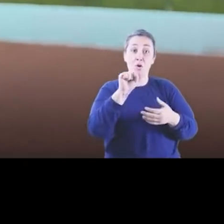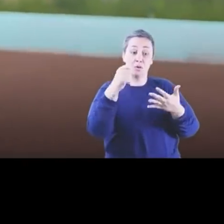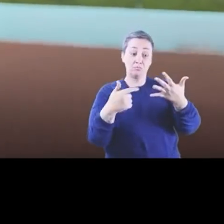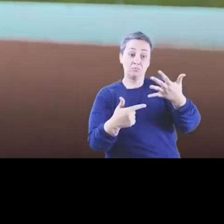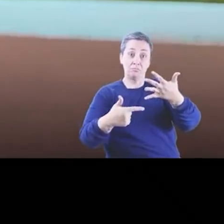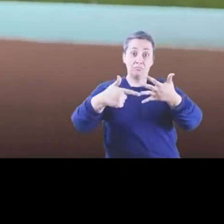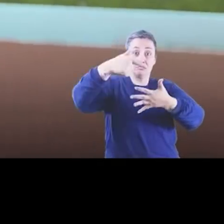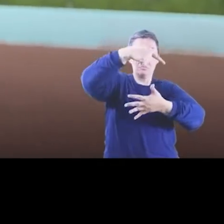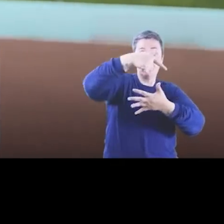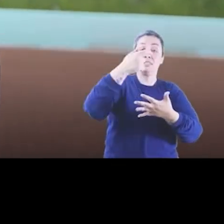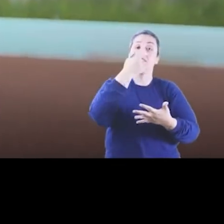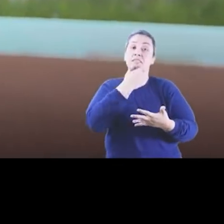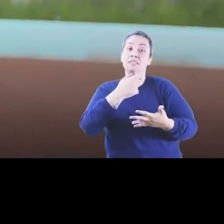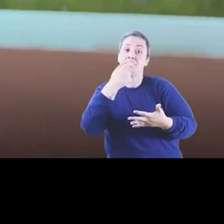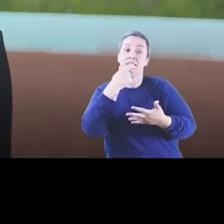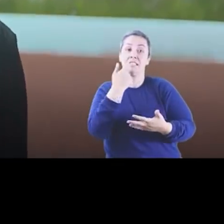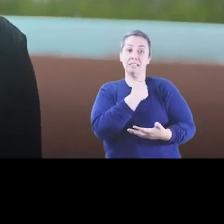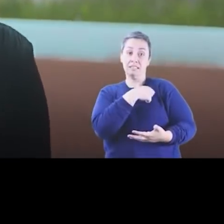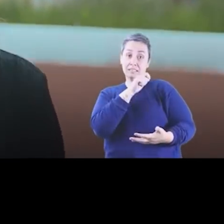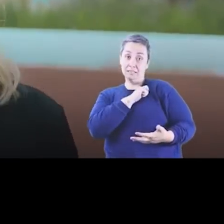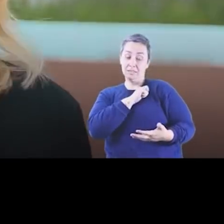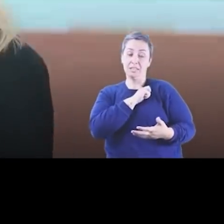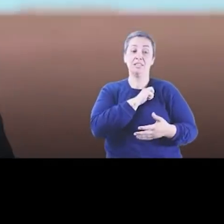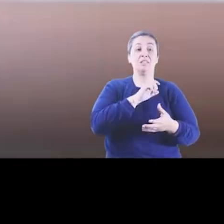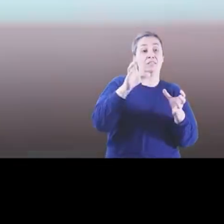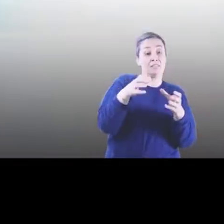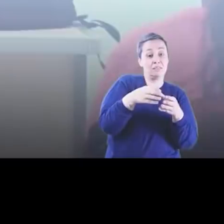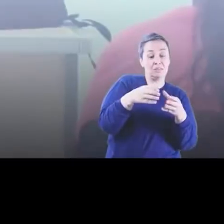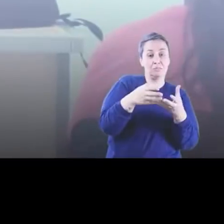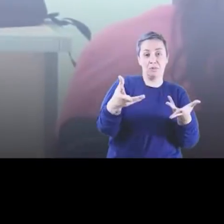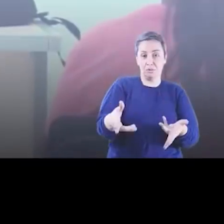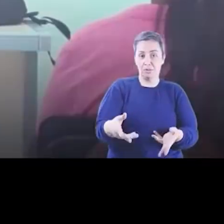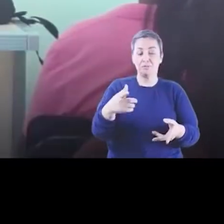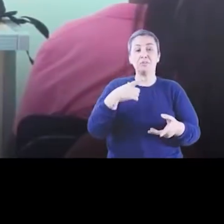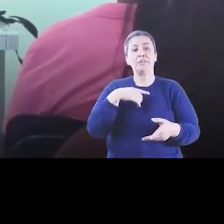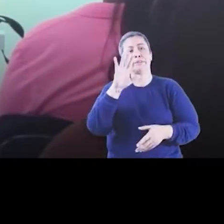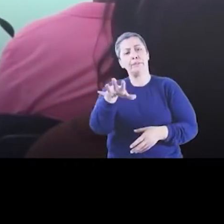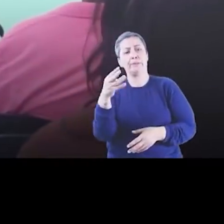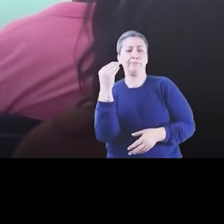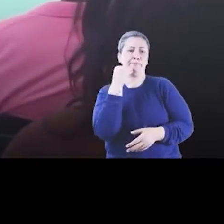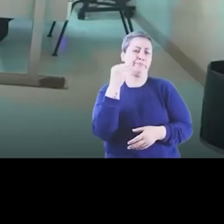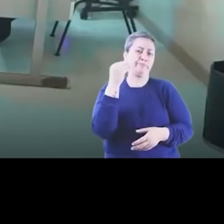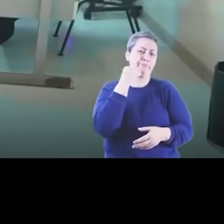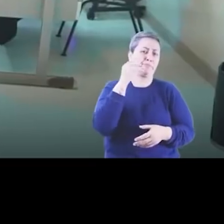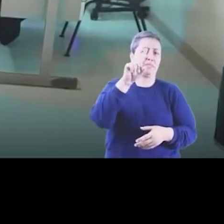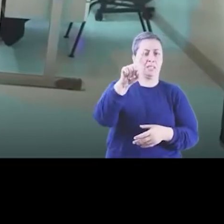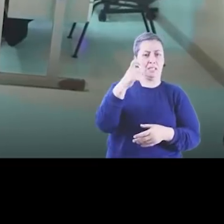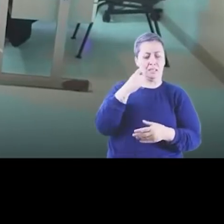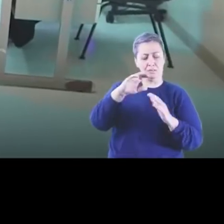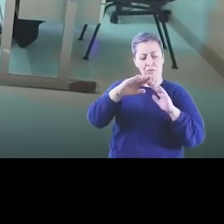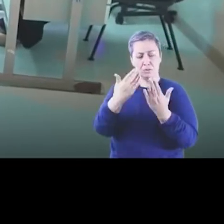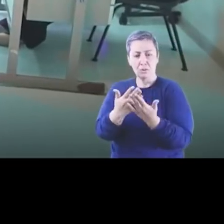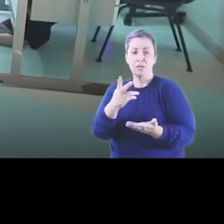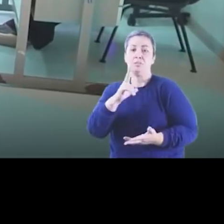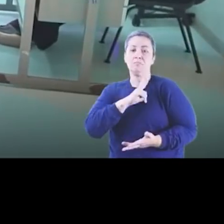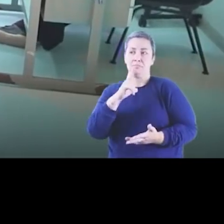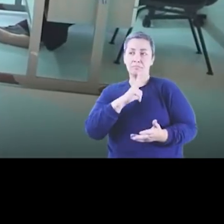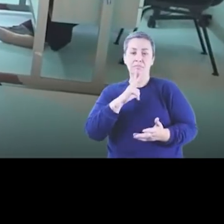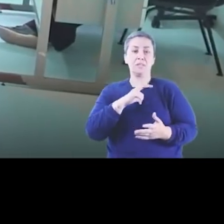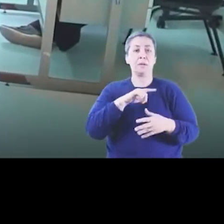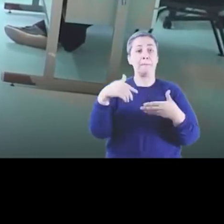8 níveis de inglês e espanhol em turmas como essa. Eu já tive a oportunidade de estudar em escolas